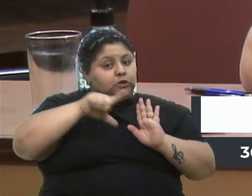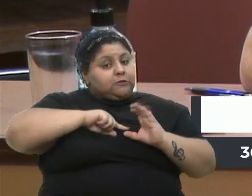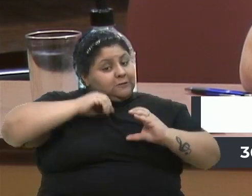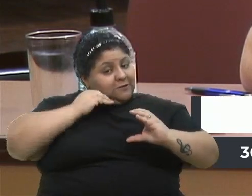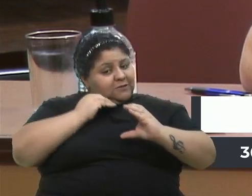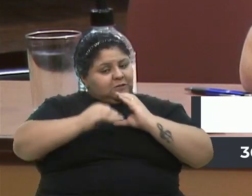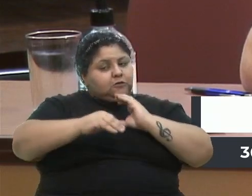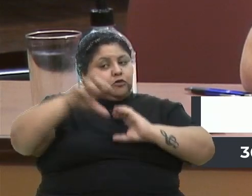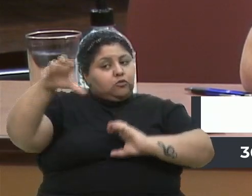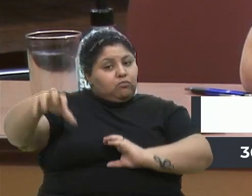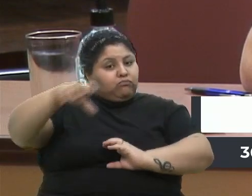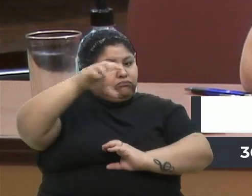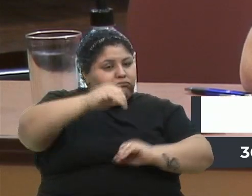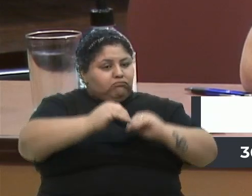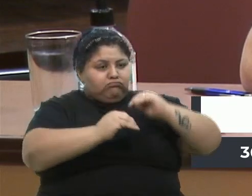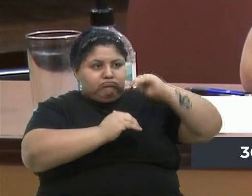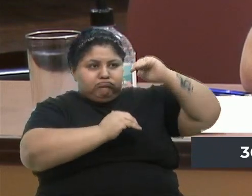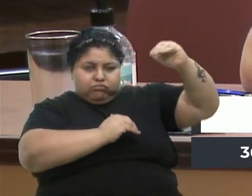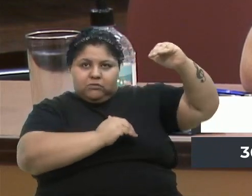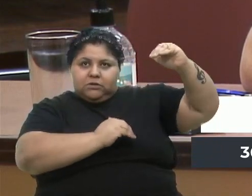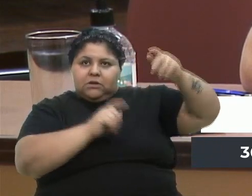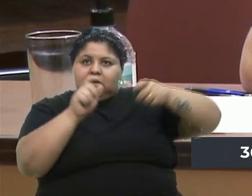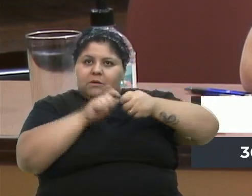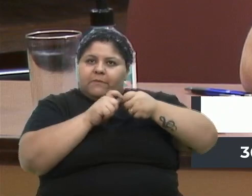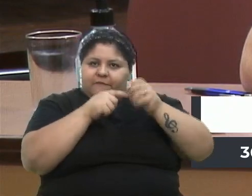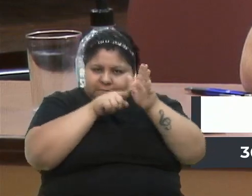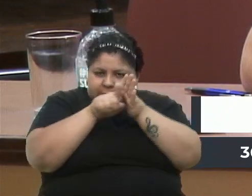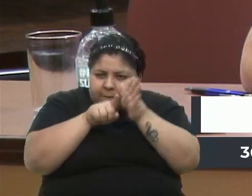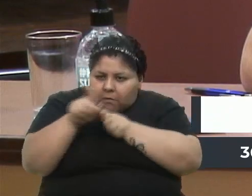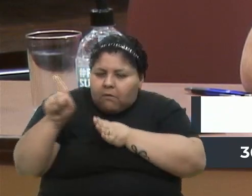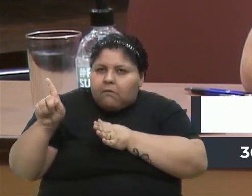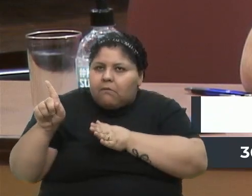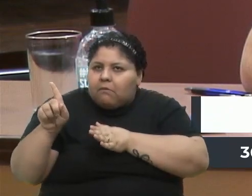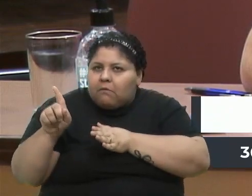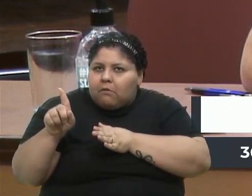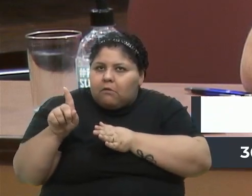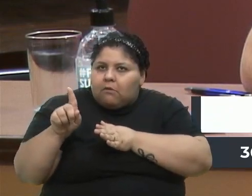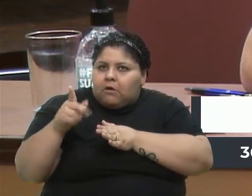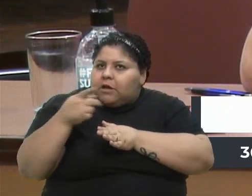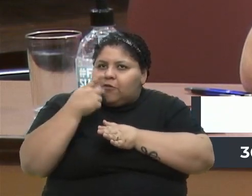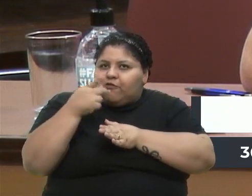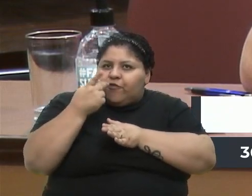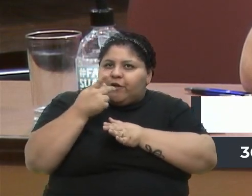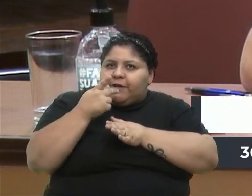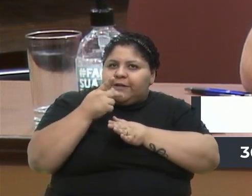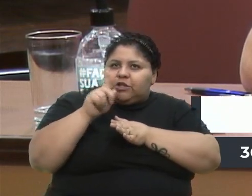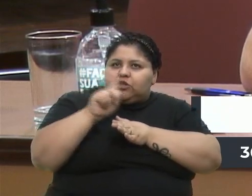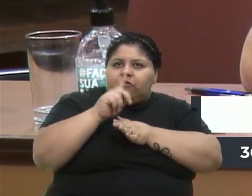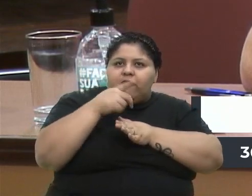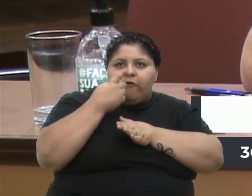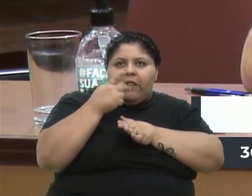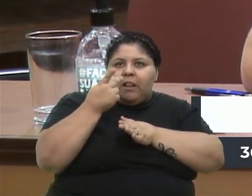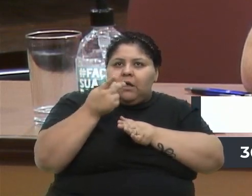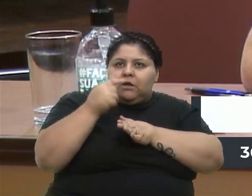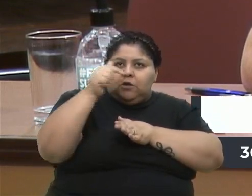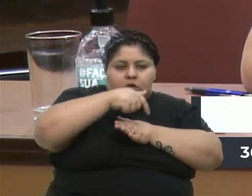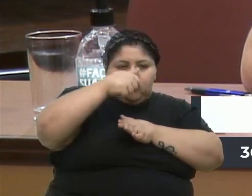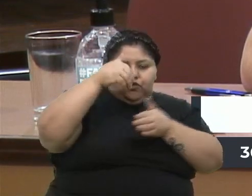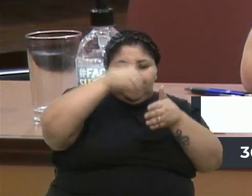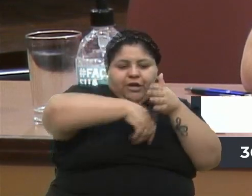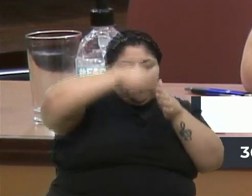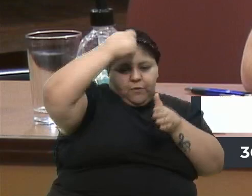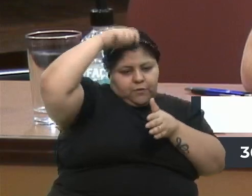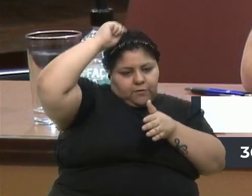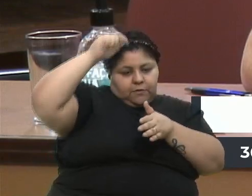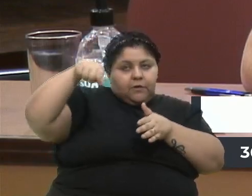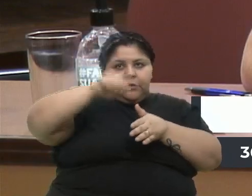para os órgãos superiores e competentes para fazer essas investigações. Que não fiquem só nos bastidores da Universidade de Caxias do Sul, porque a gente sabe que muitas